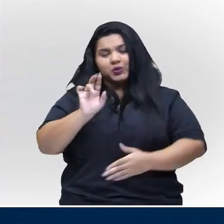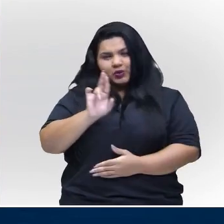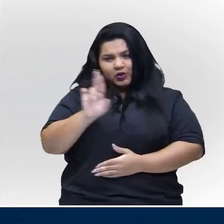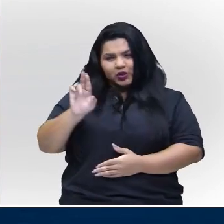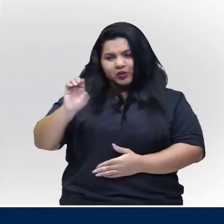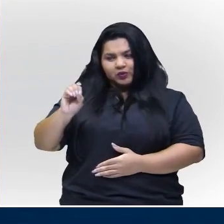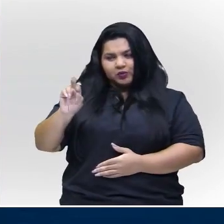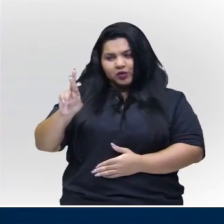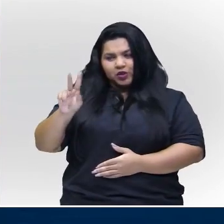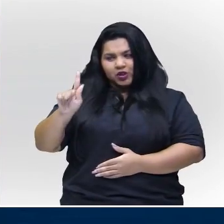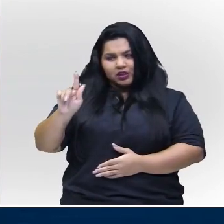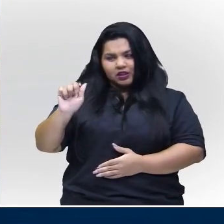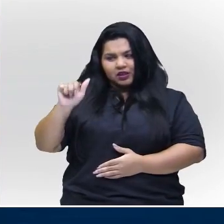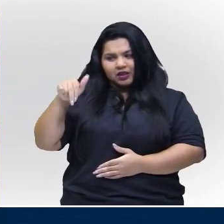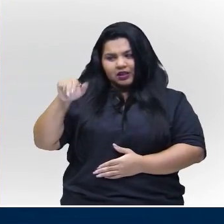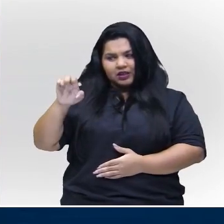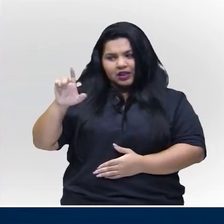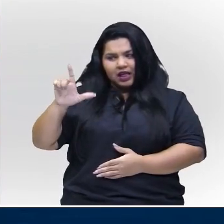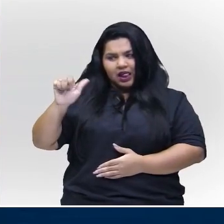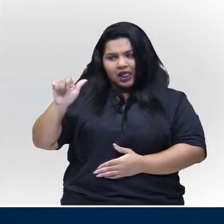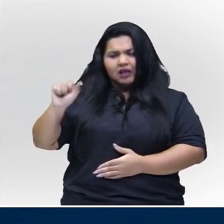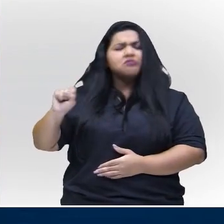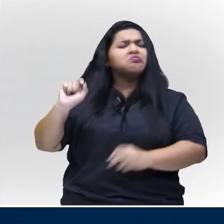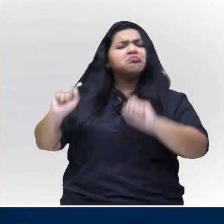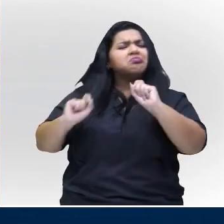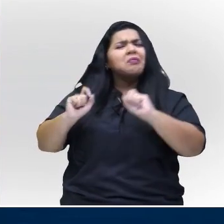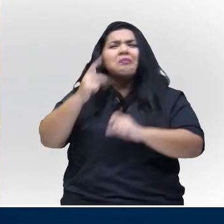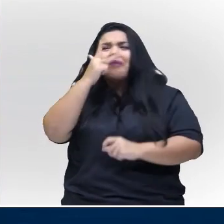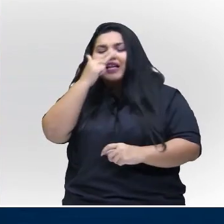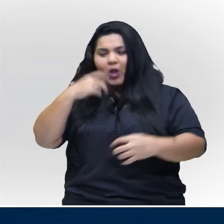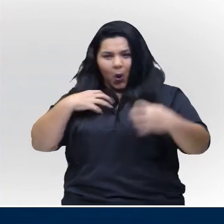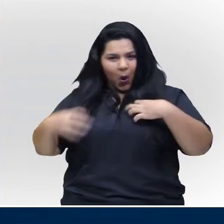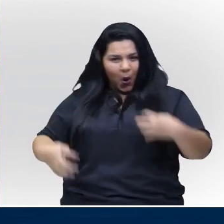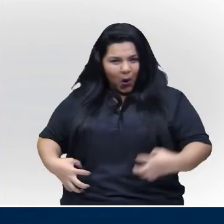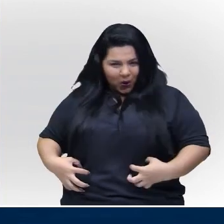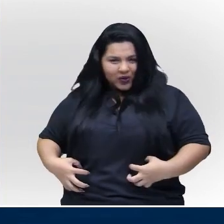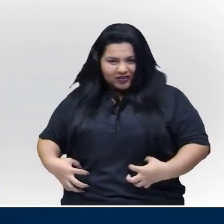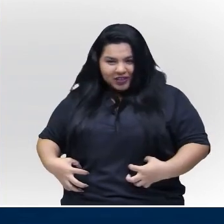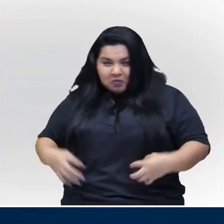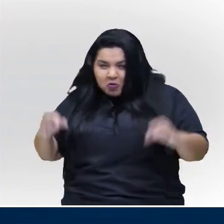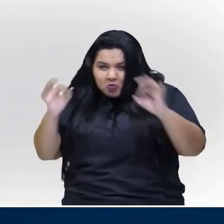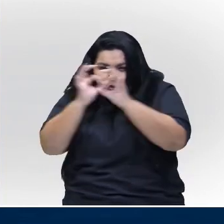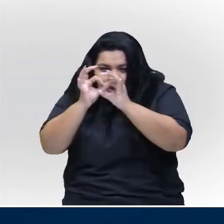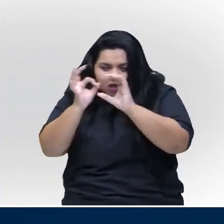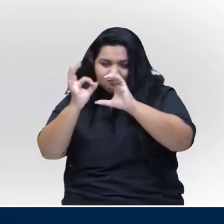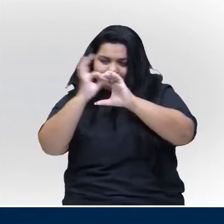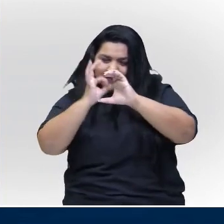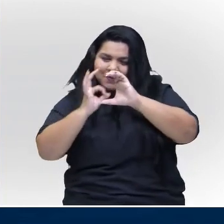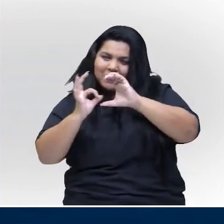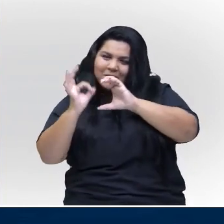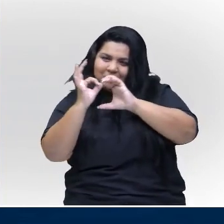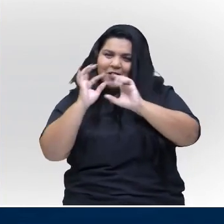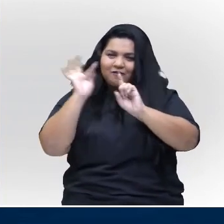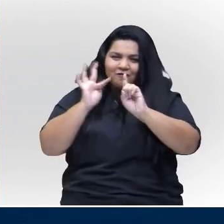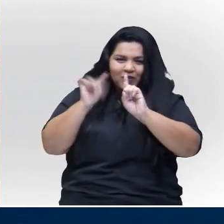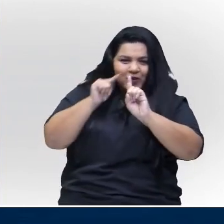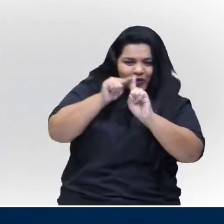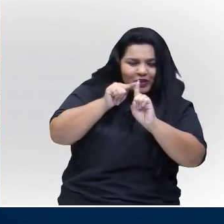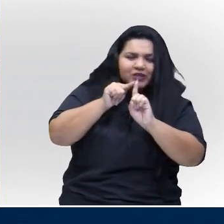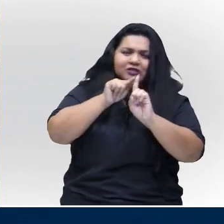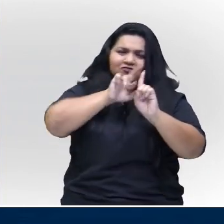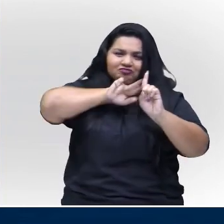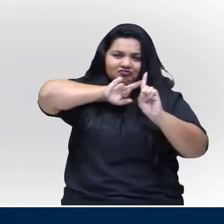de organelas, porque é como se fossem órgãos pequenos, né, órgãos minúsculos ali, com funções, cada um com uma